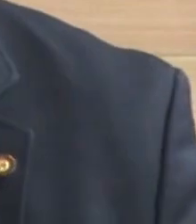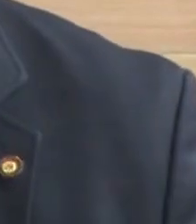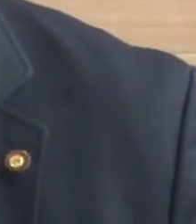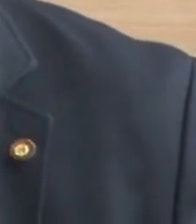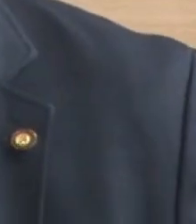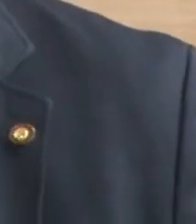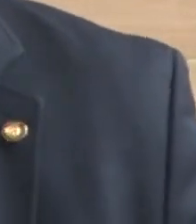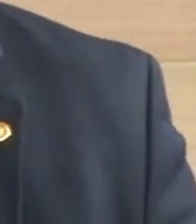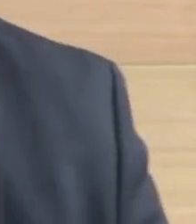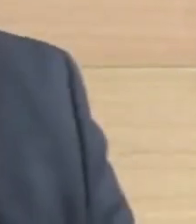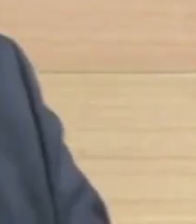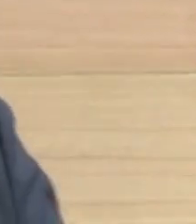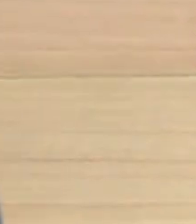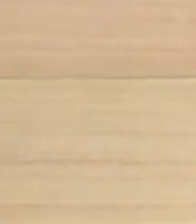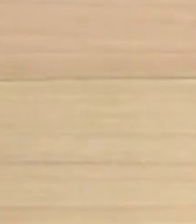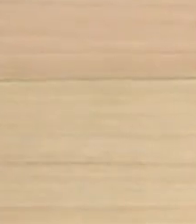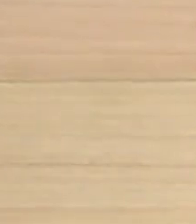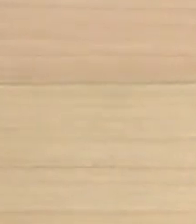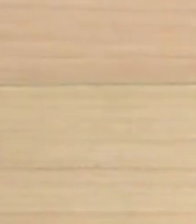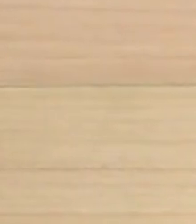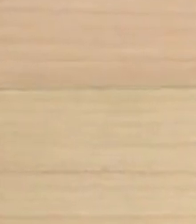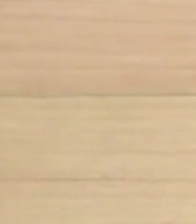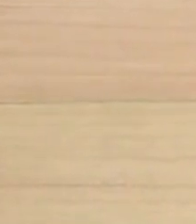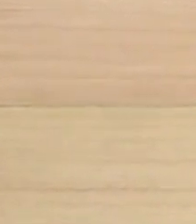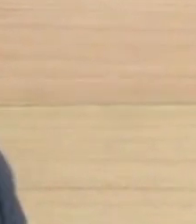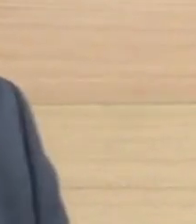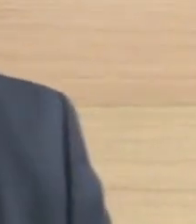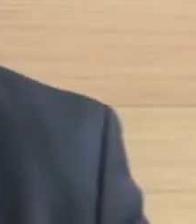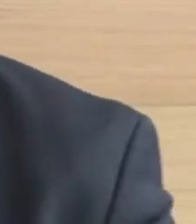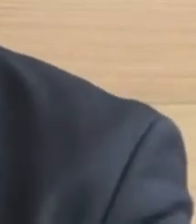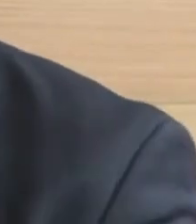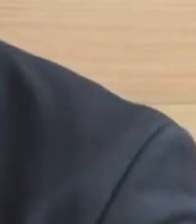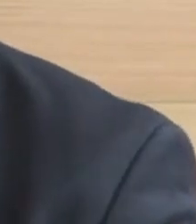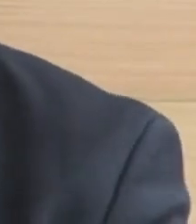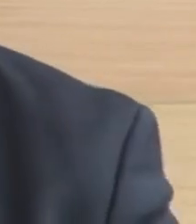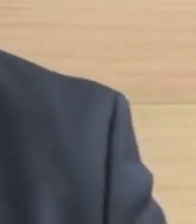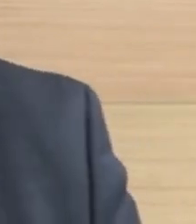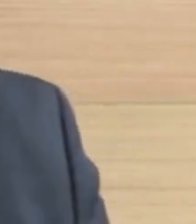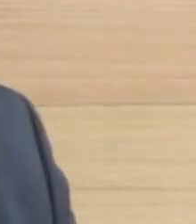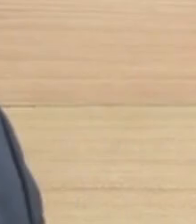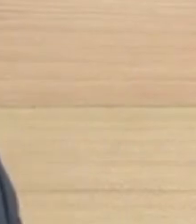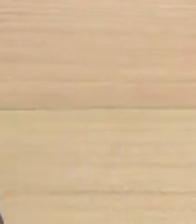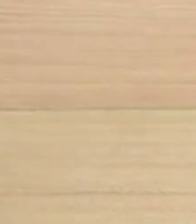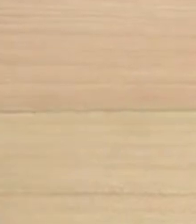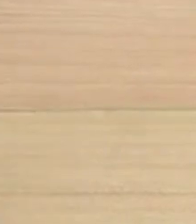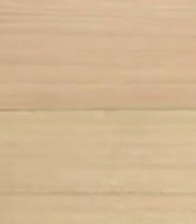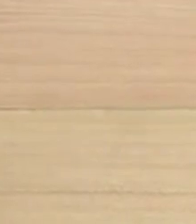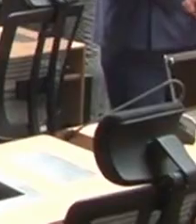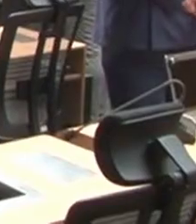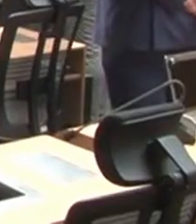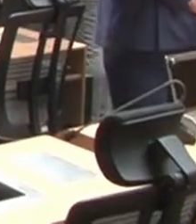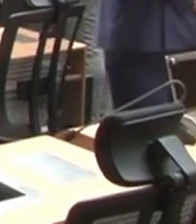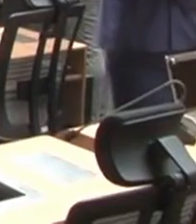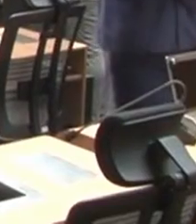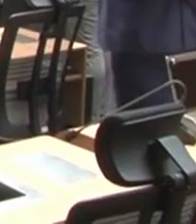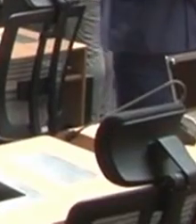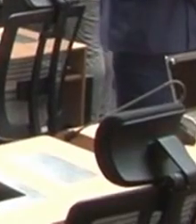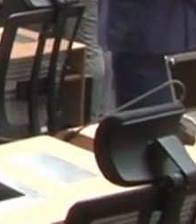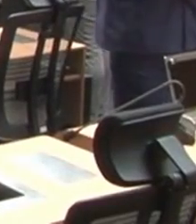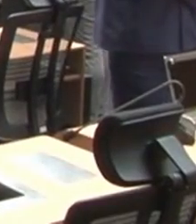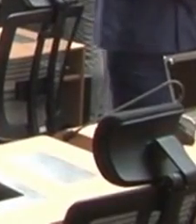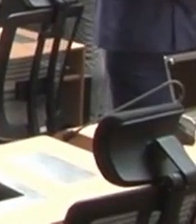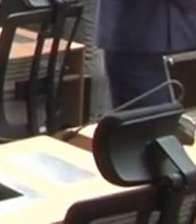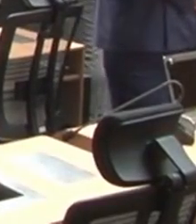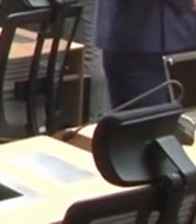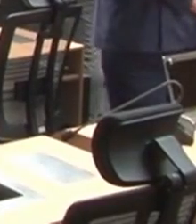em discurso durante reunião ordinária da câmara do Recife o vereador Felipe Alecrim apontou problemas da cidade e ressaltou o papel